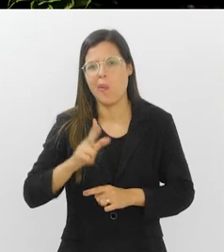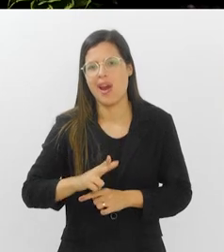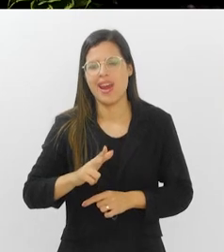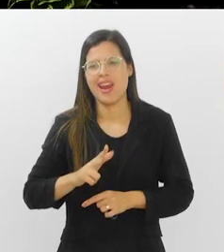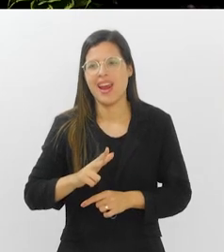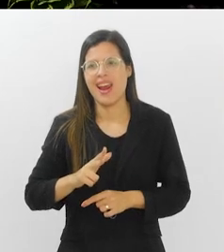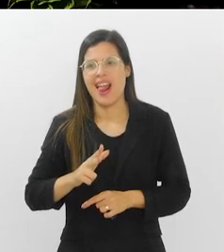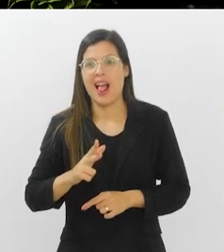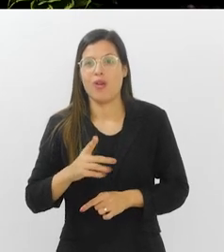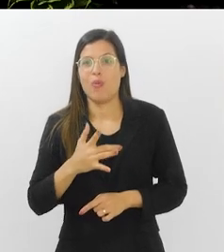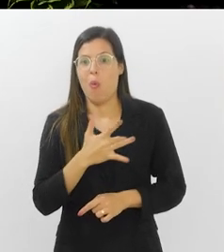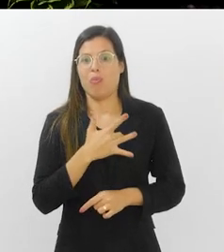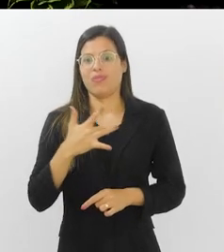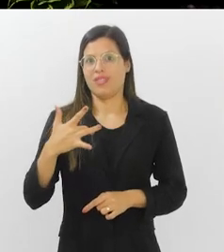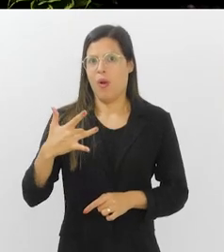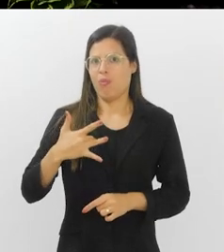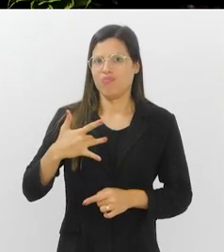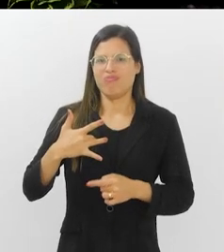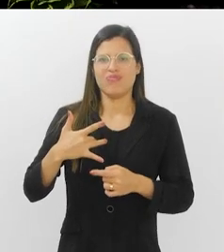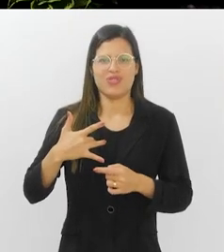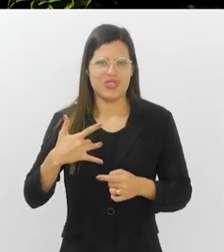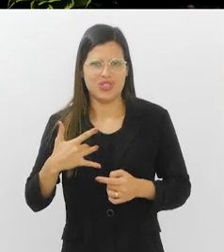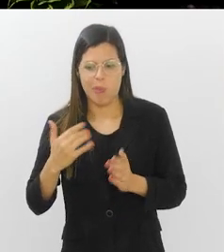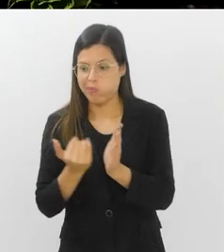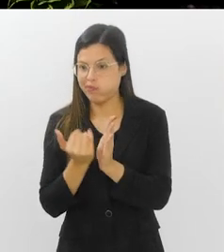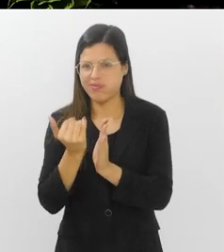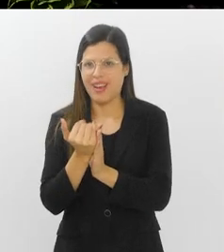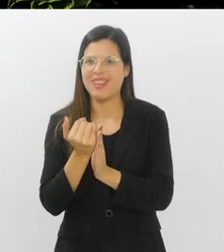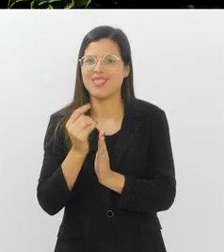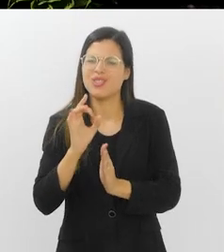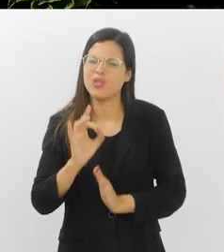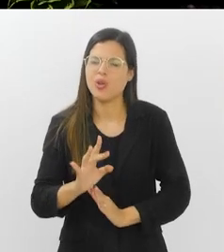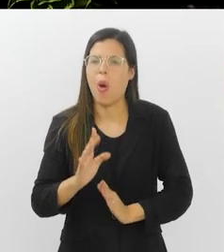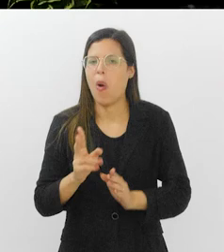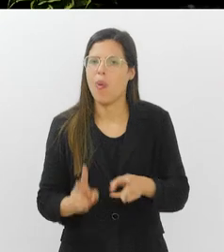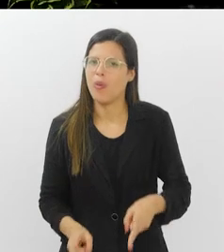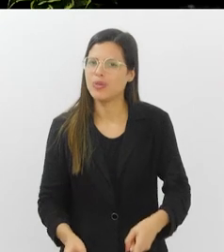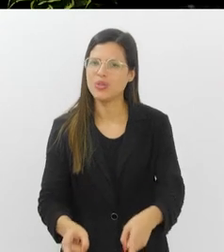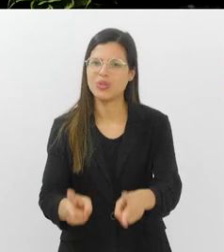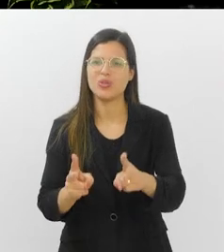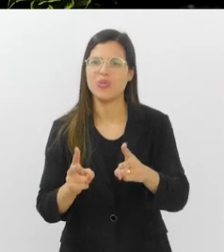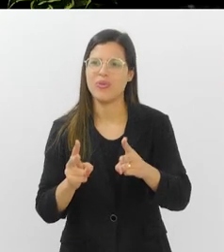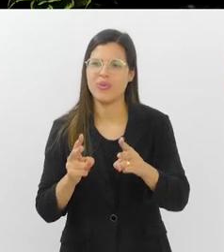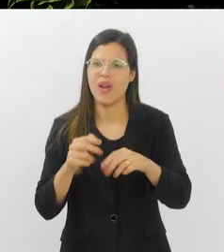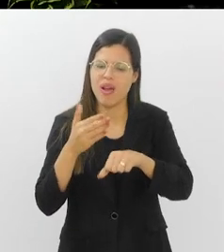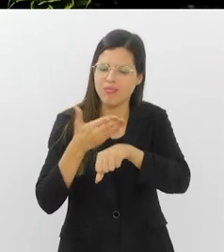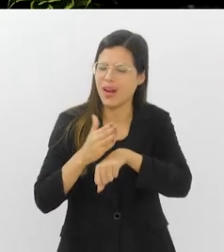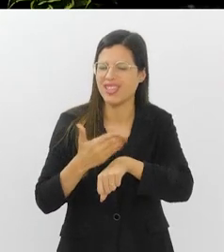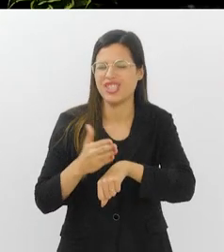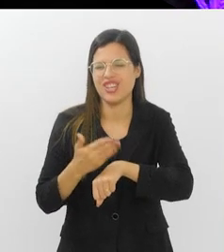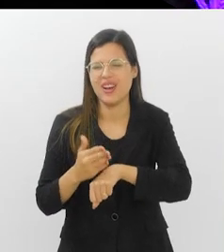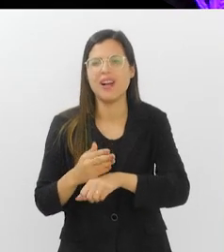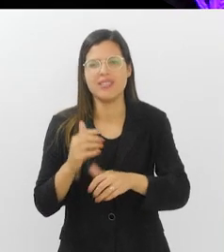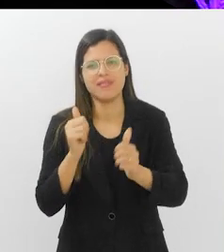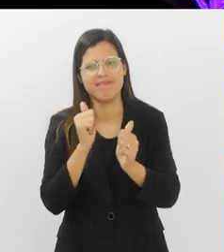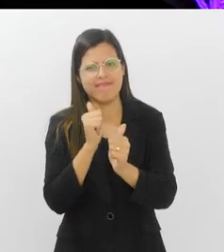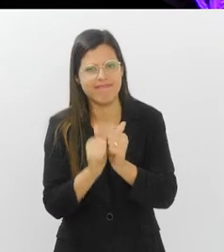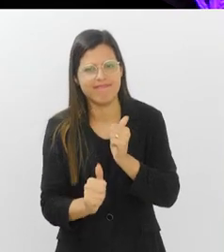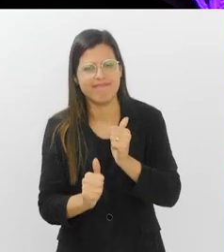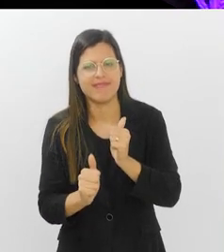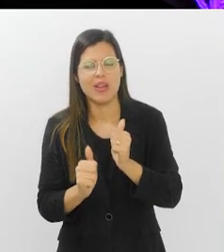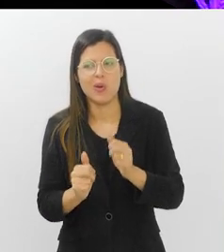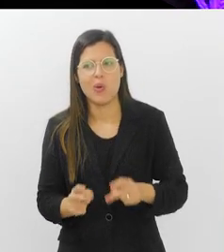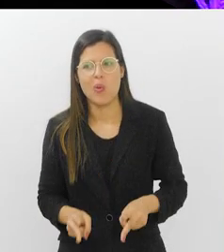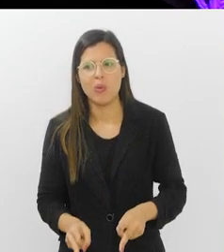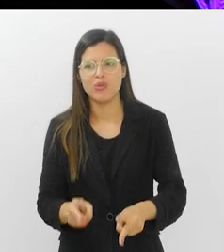aquela né com aquela com aquela saúde com aquela vontade toda só mais somente para para poder continuar eh fazendo Esporte